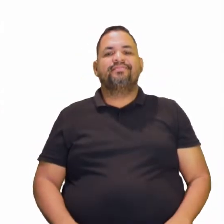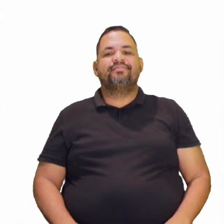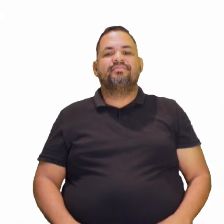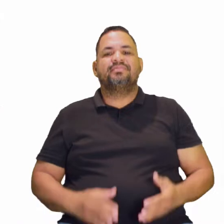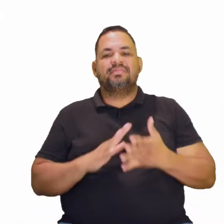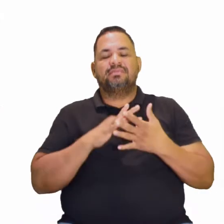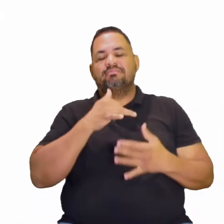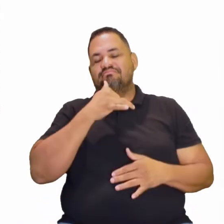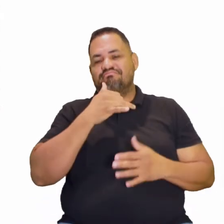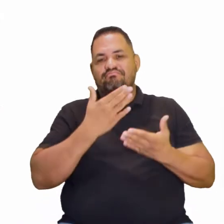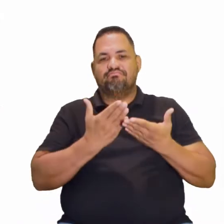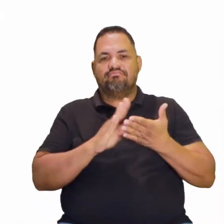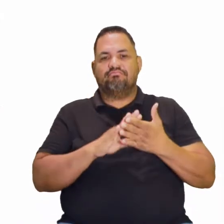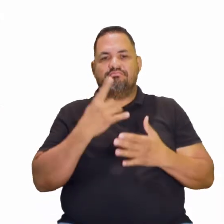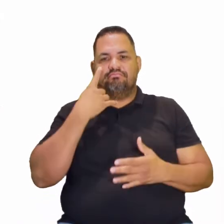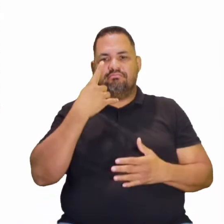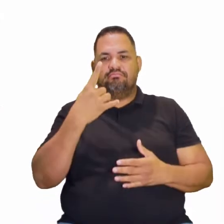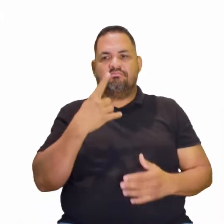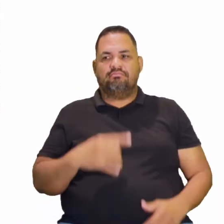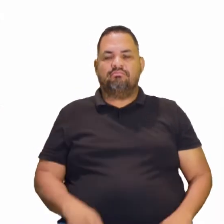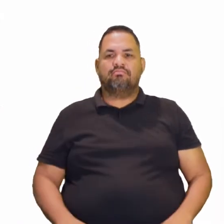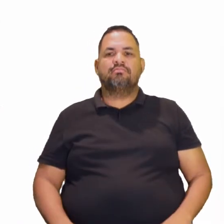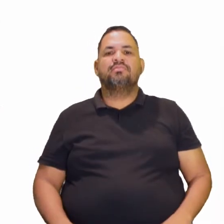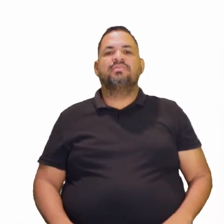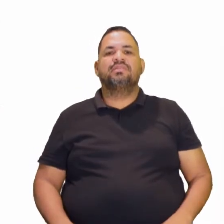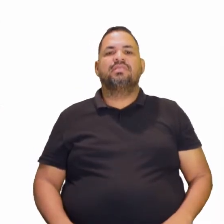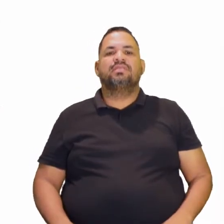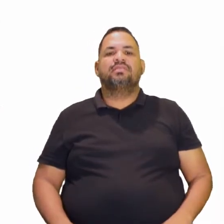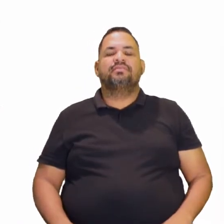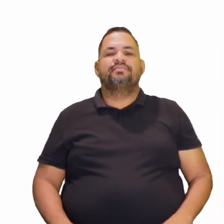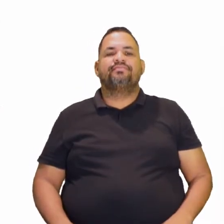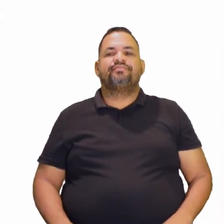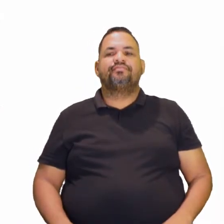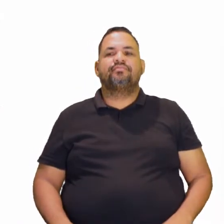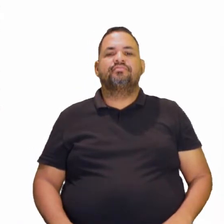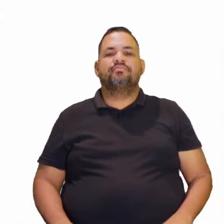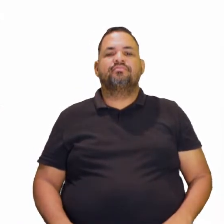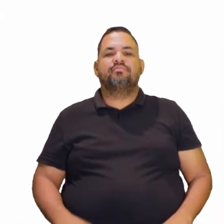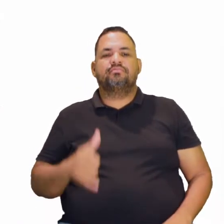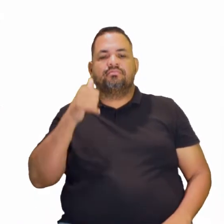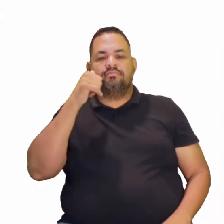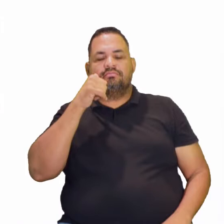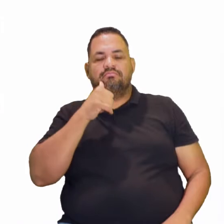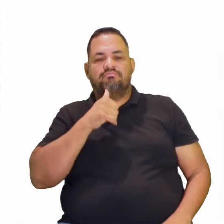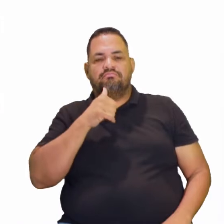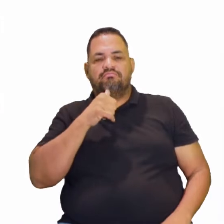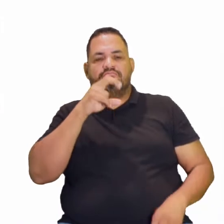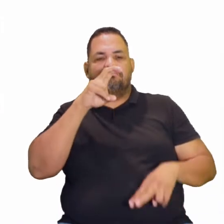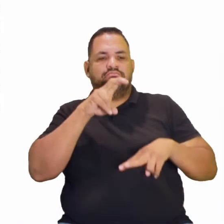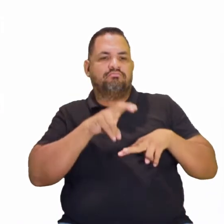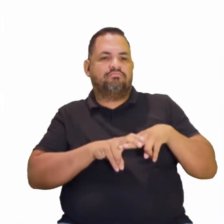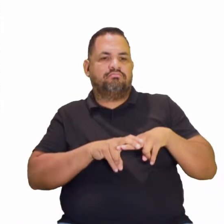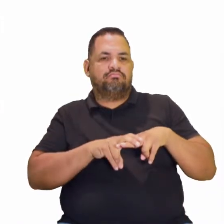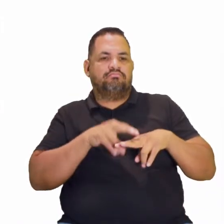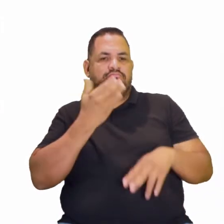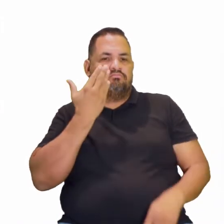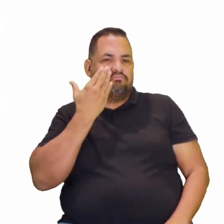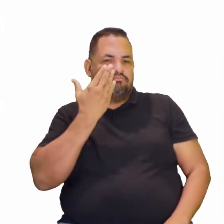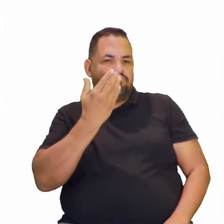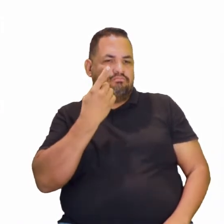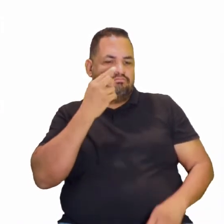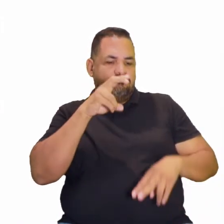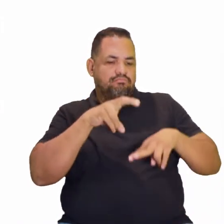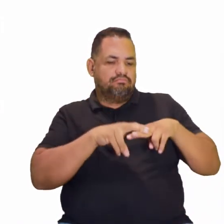com tristeza. Então, vamos ver um pouquinho sobre essa obra aqui. Então, a mulher ela está sentada, como nós estamos vendo aqui na imagem, né? Sentada